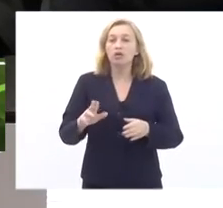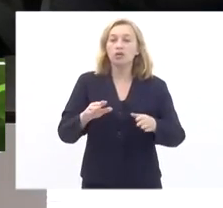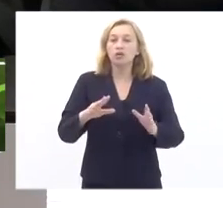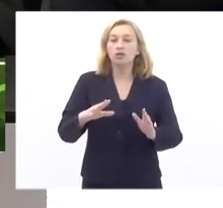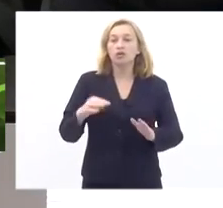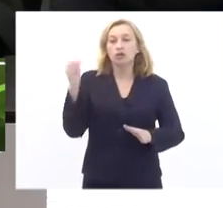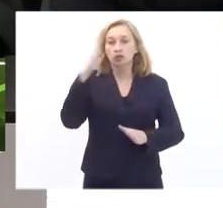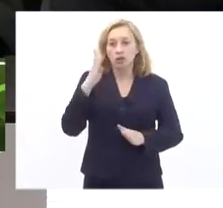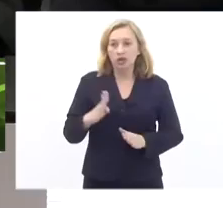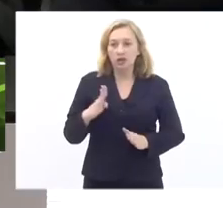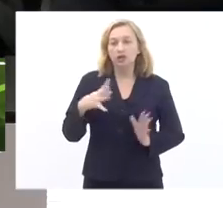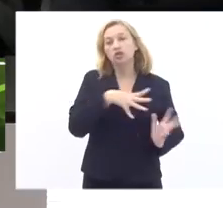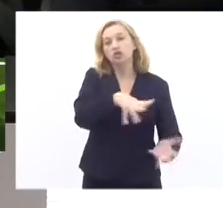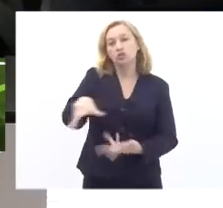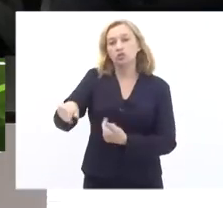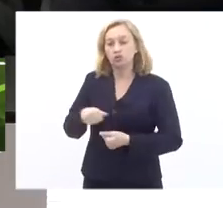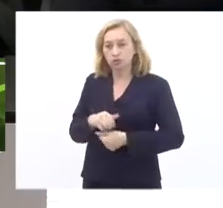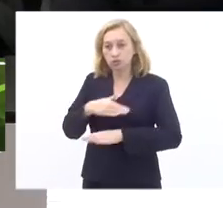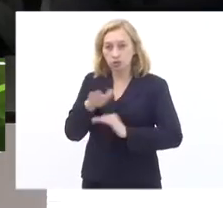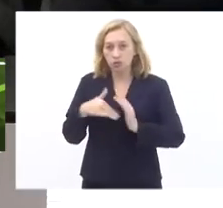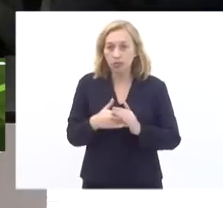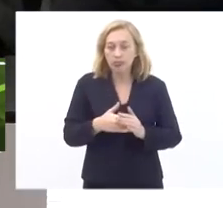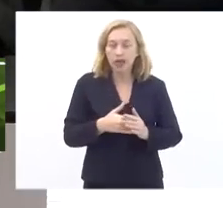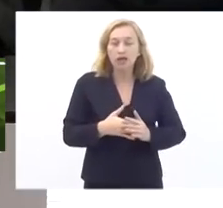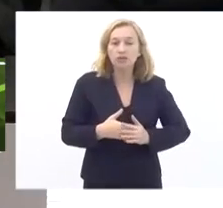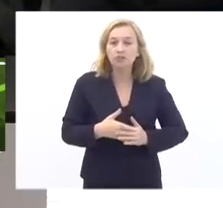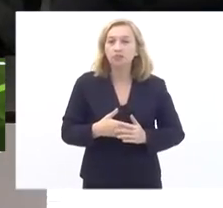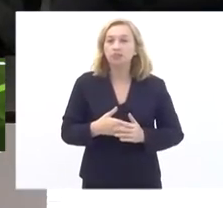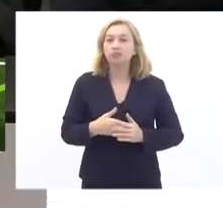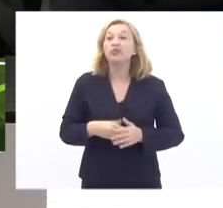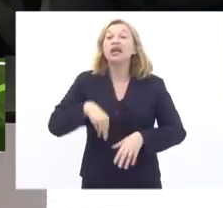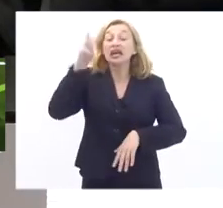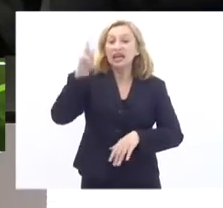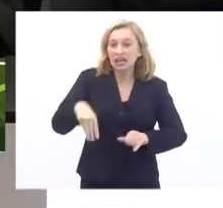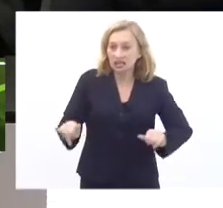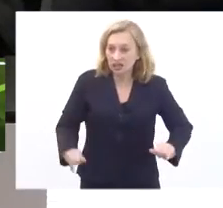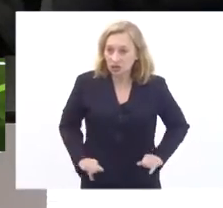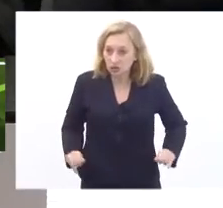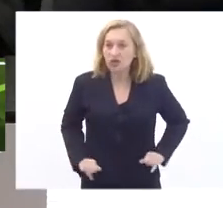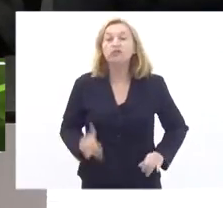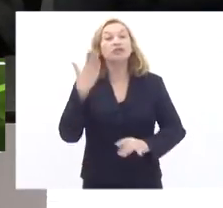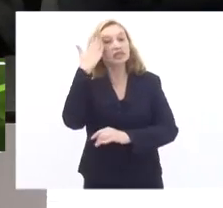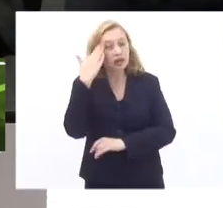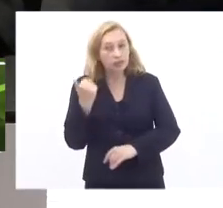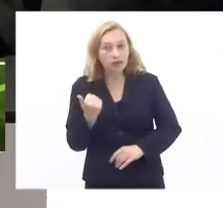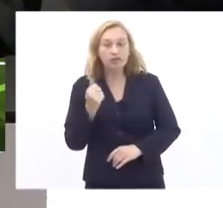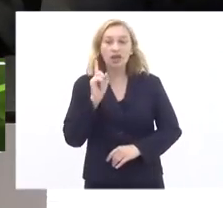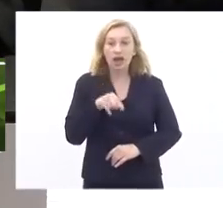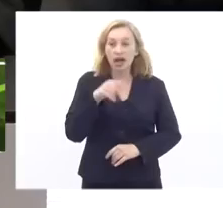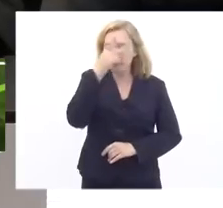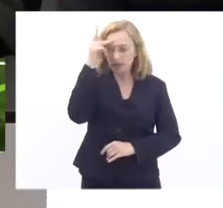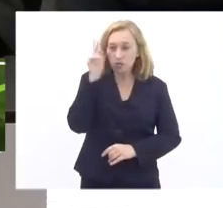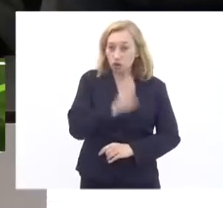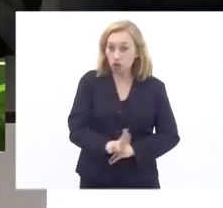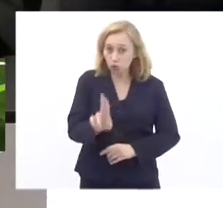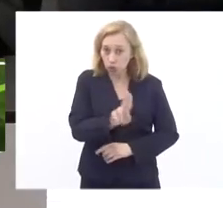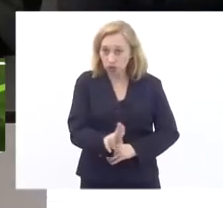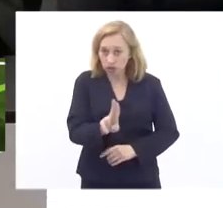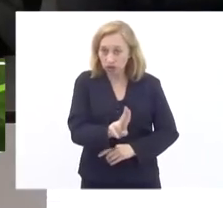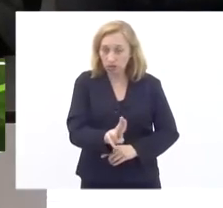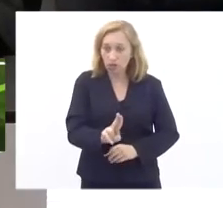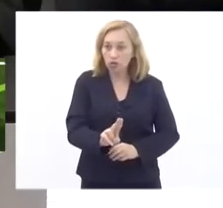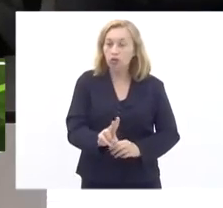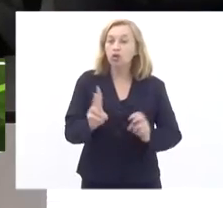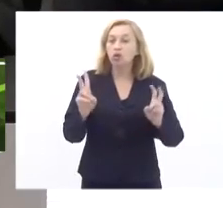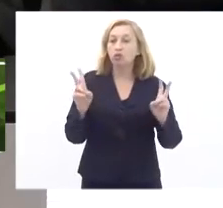todo. Em função disso, quem está sofrendo, nós sabemos disso, é o usuário. Pela questão